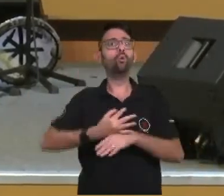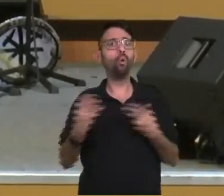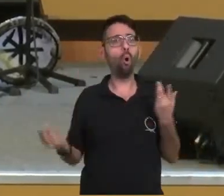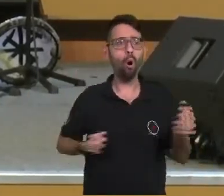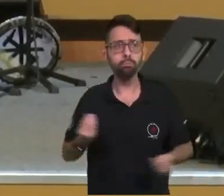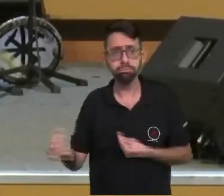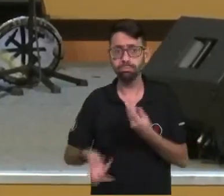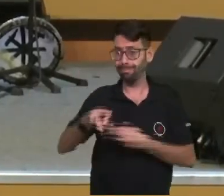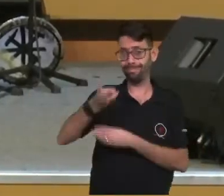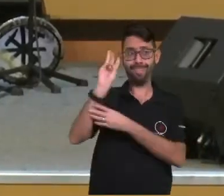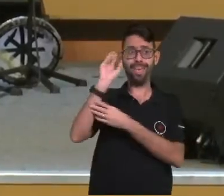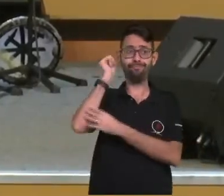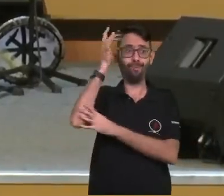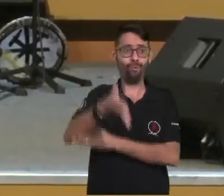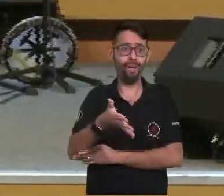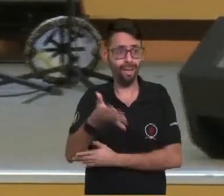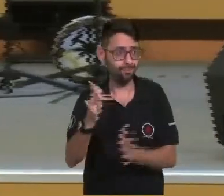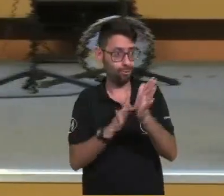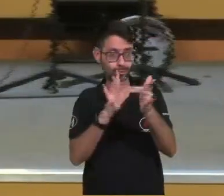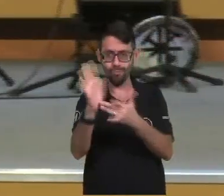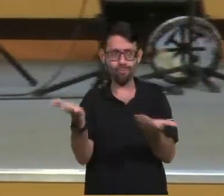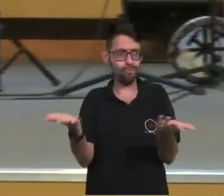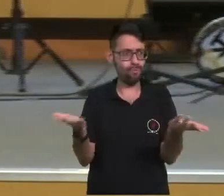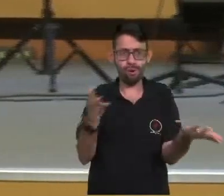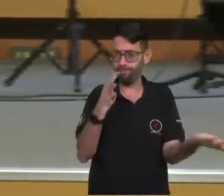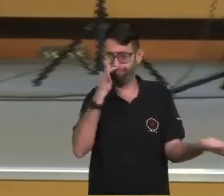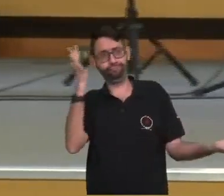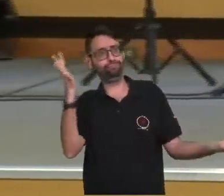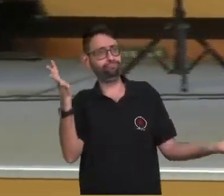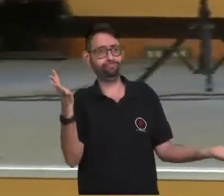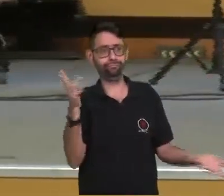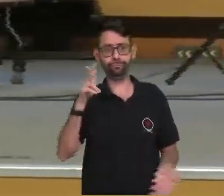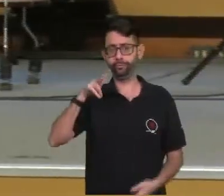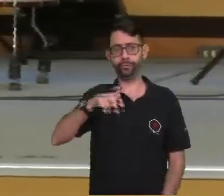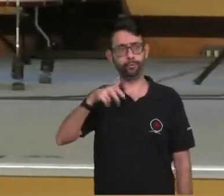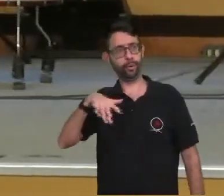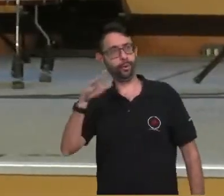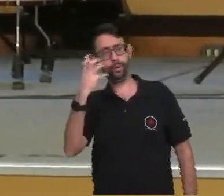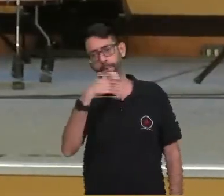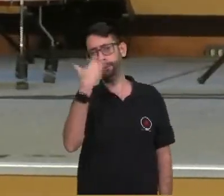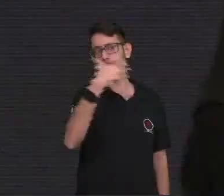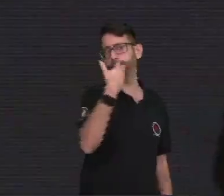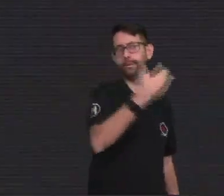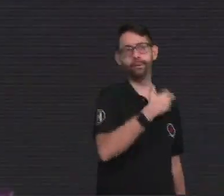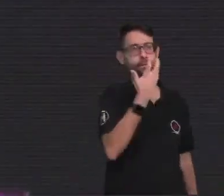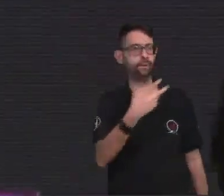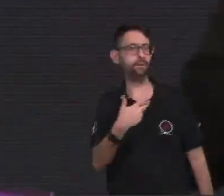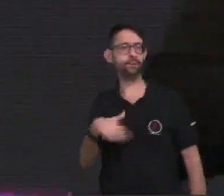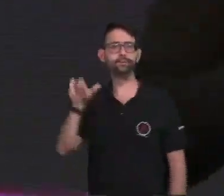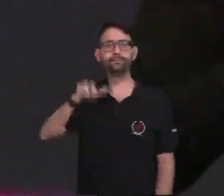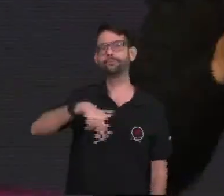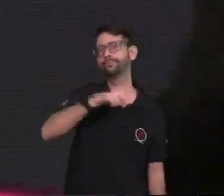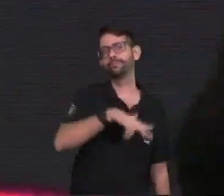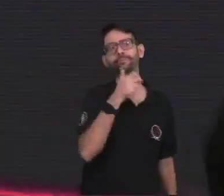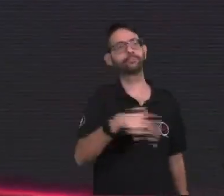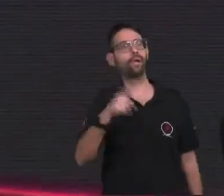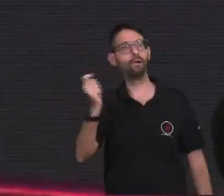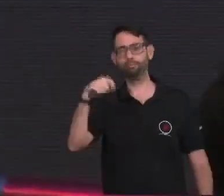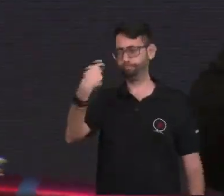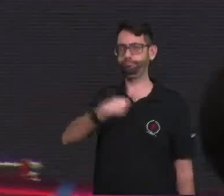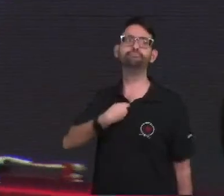3 horas da manhã, vem ele, literalmente tirando onda. Eu imagino cantando Roberto Carlos. Esse cara sou